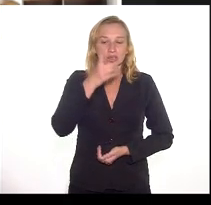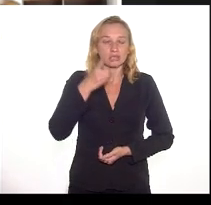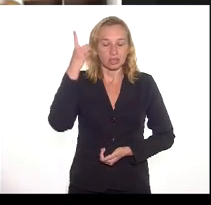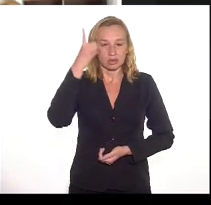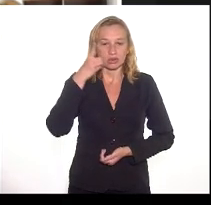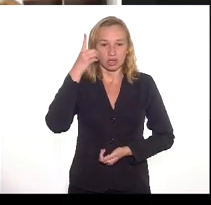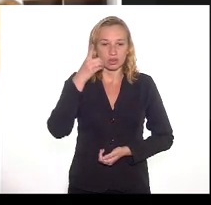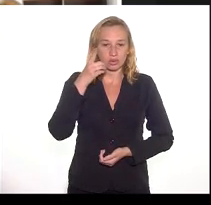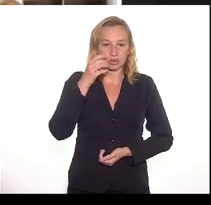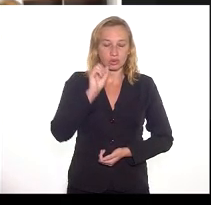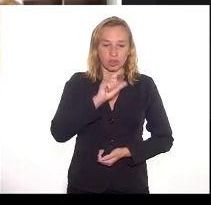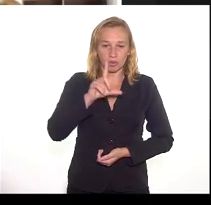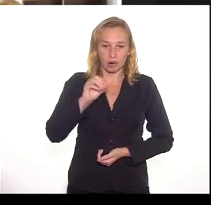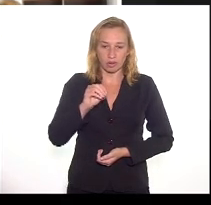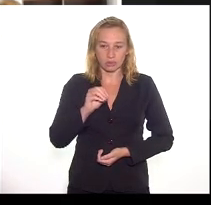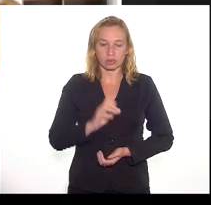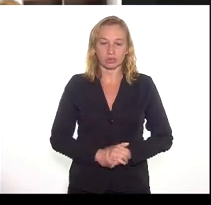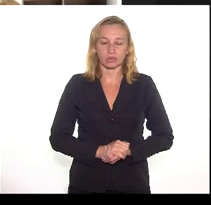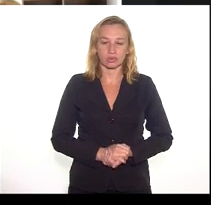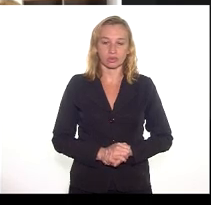Deputado Doutor Deodaldo.